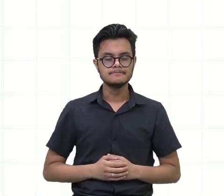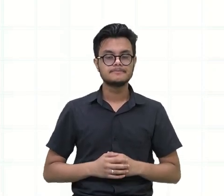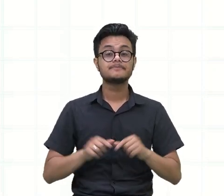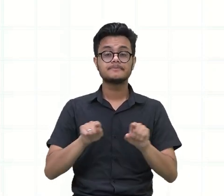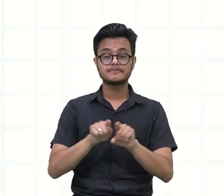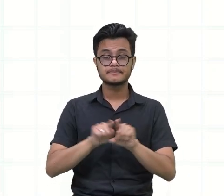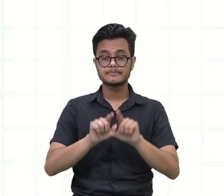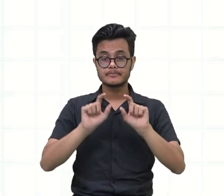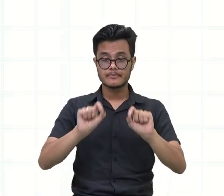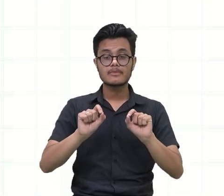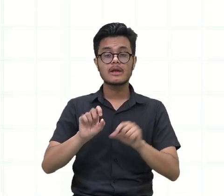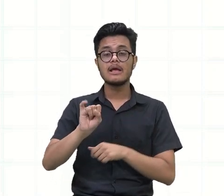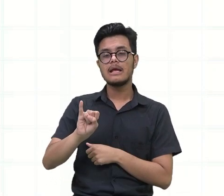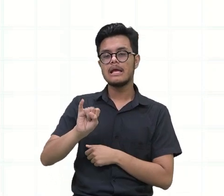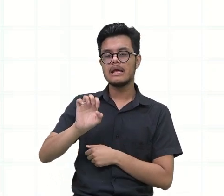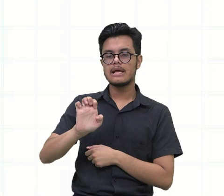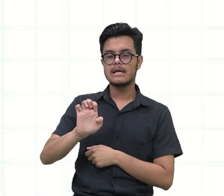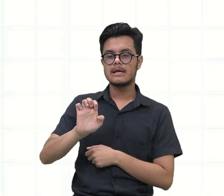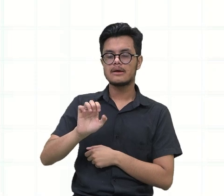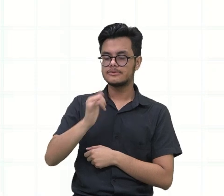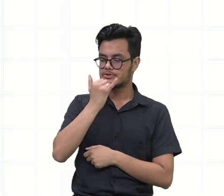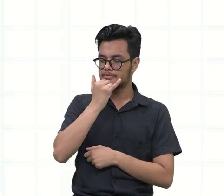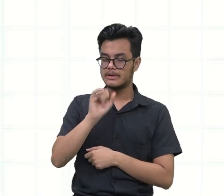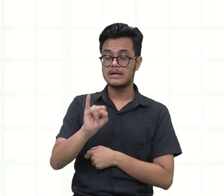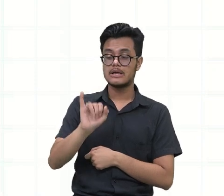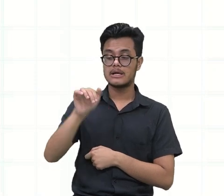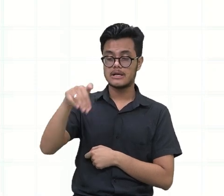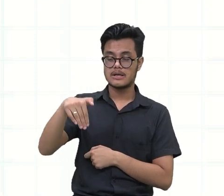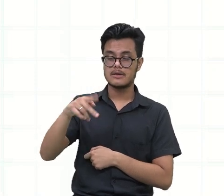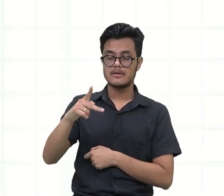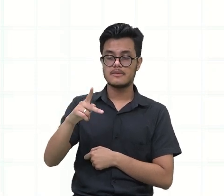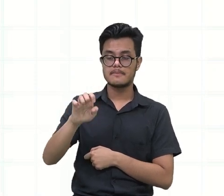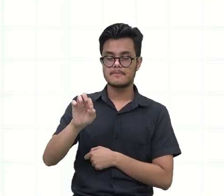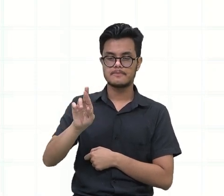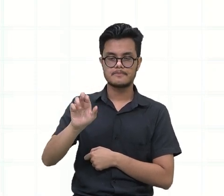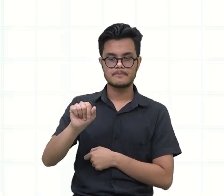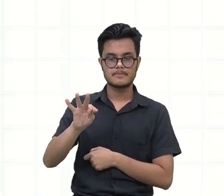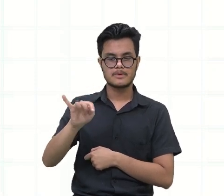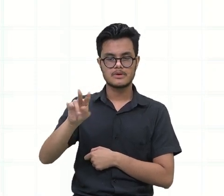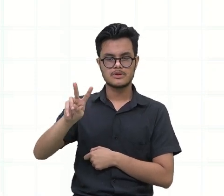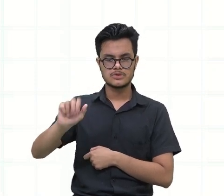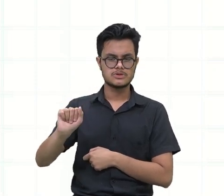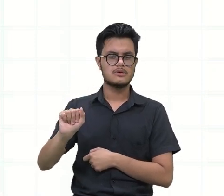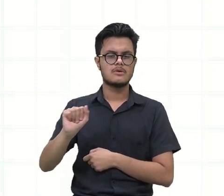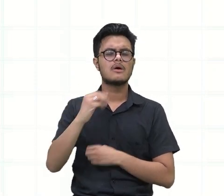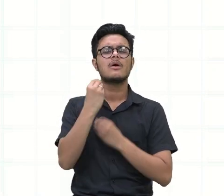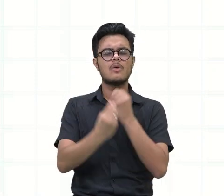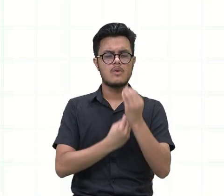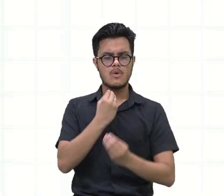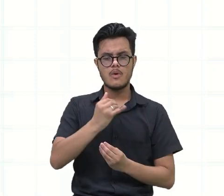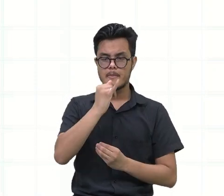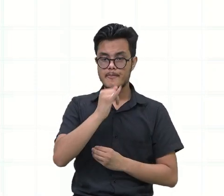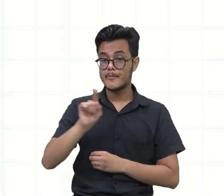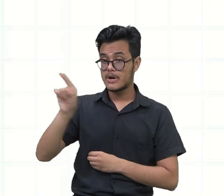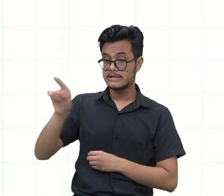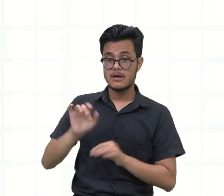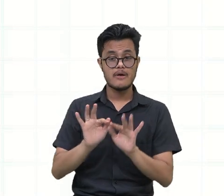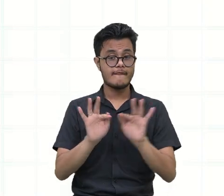frase imperativa. Notem aí, olha. A frase imperativa, ela expressa uma